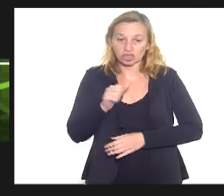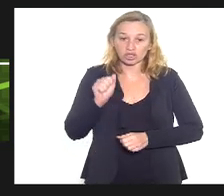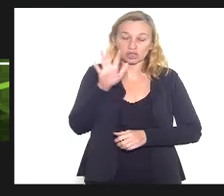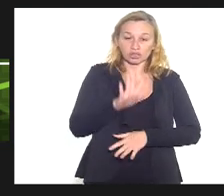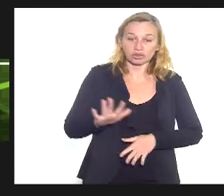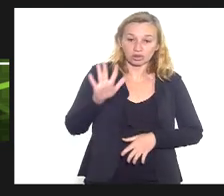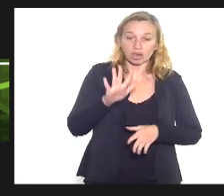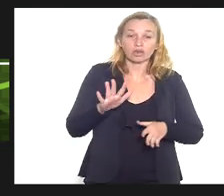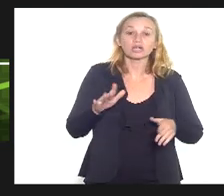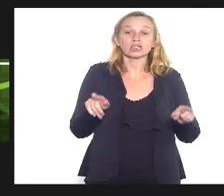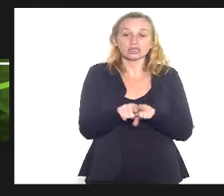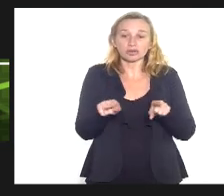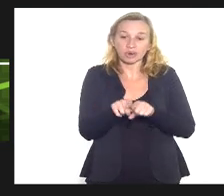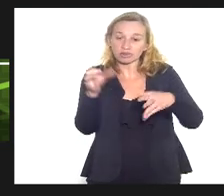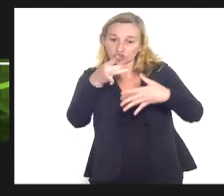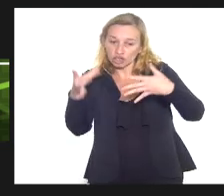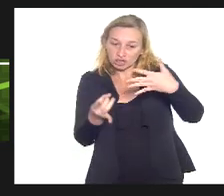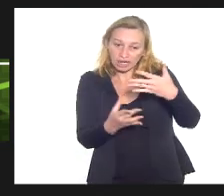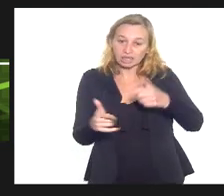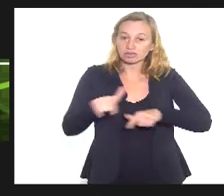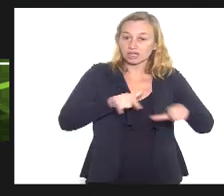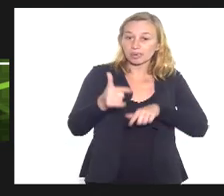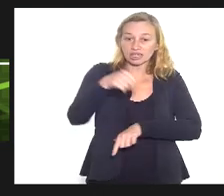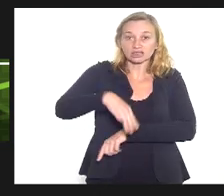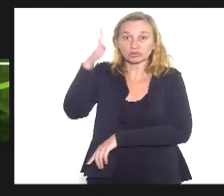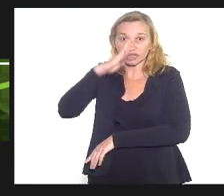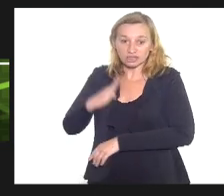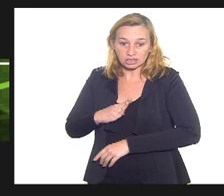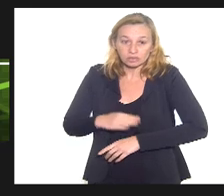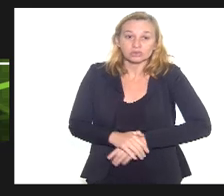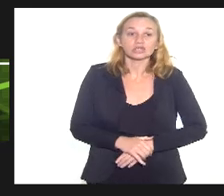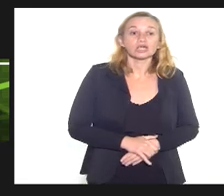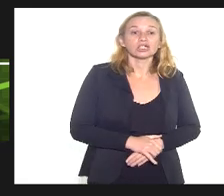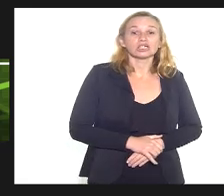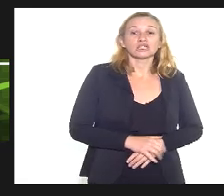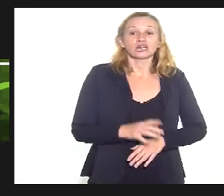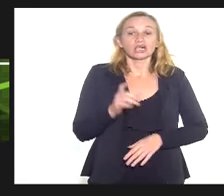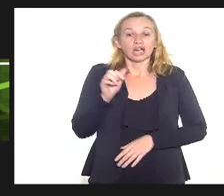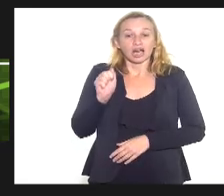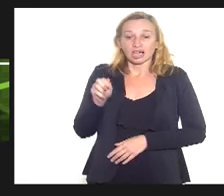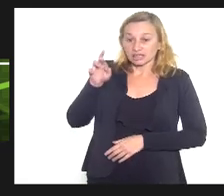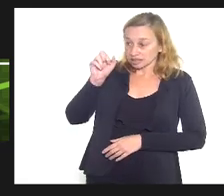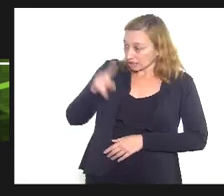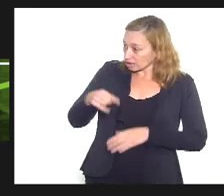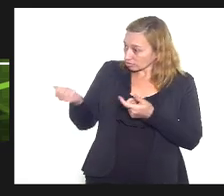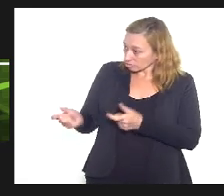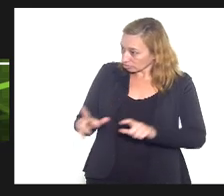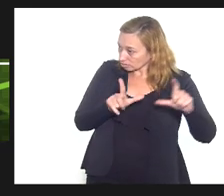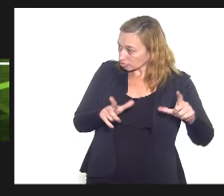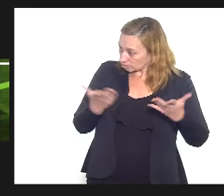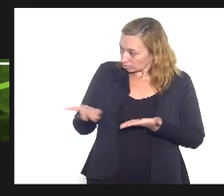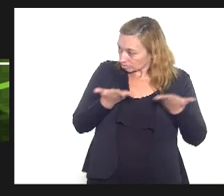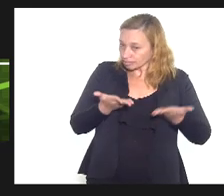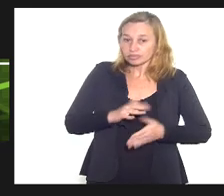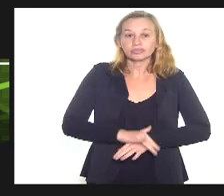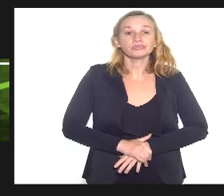nos detalhes das nossas operações aqui no Brasil. Andréa, por gentileza, se puder passar para o próximo